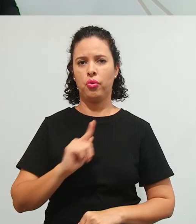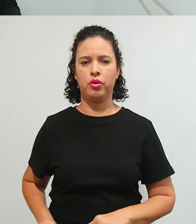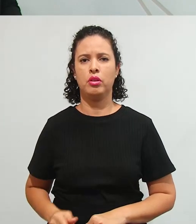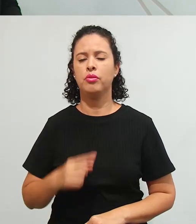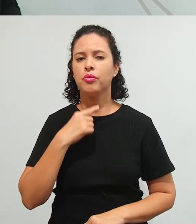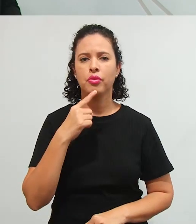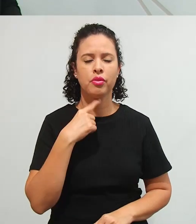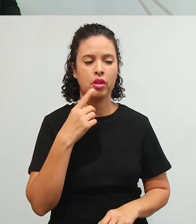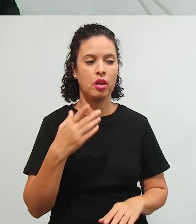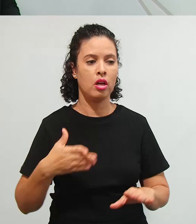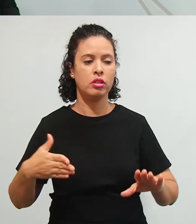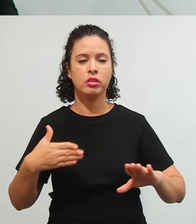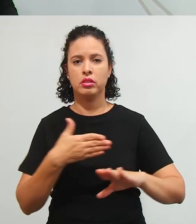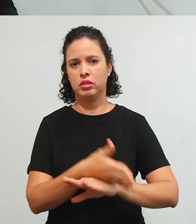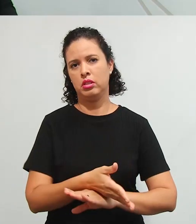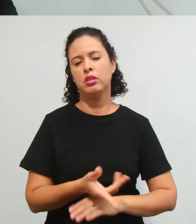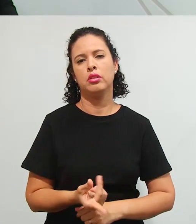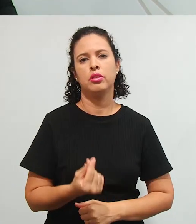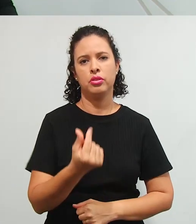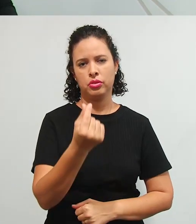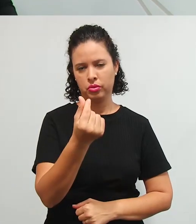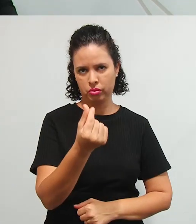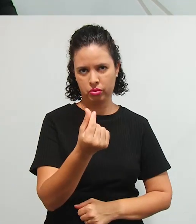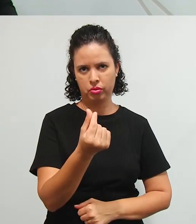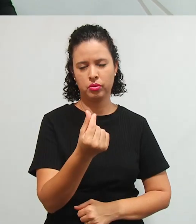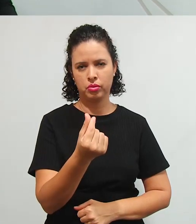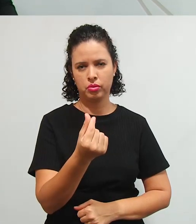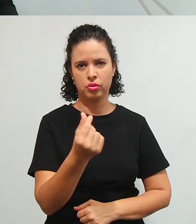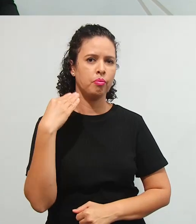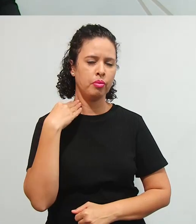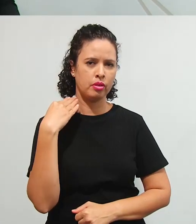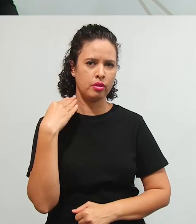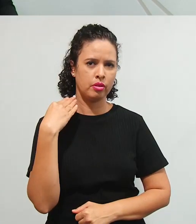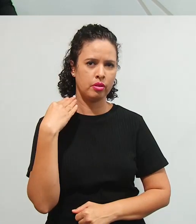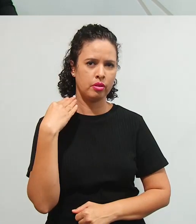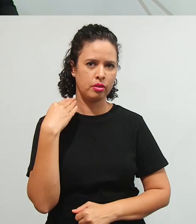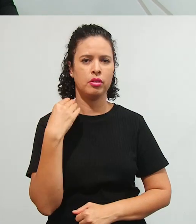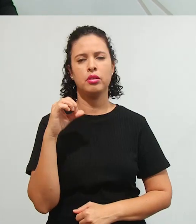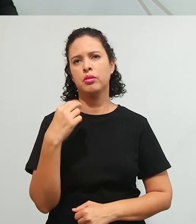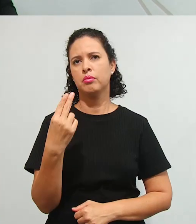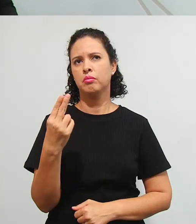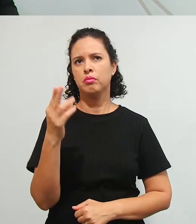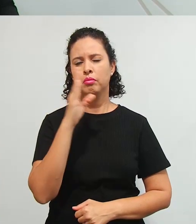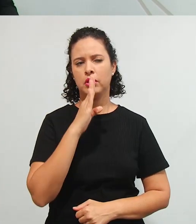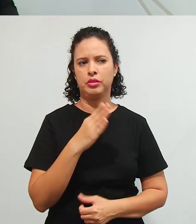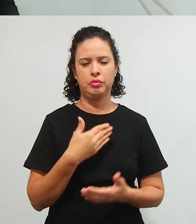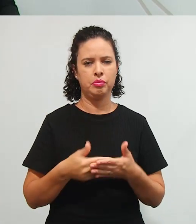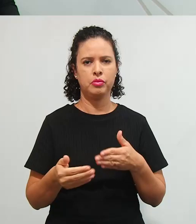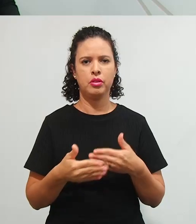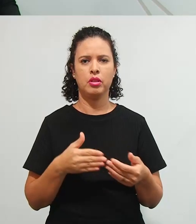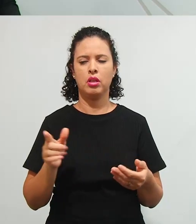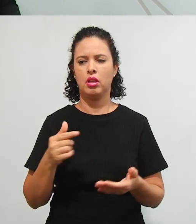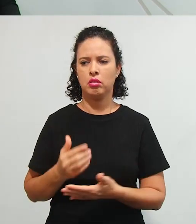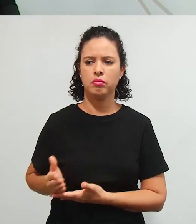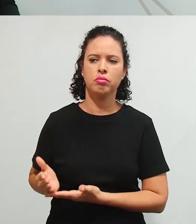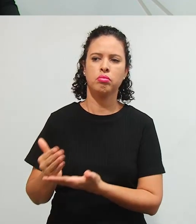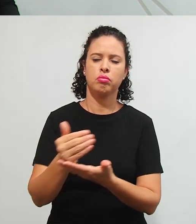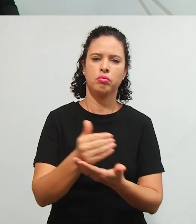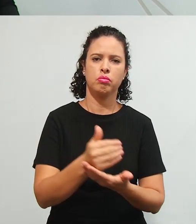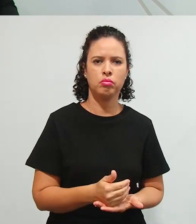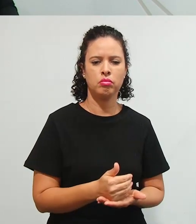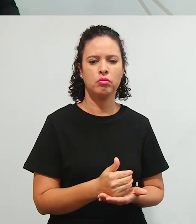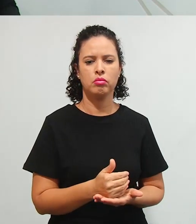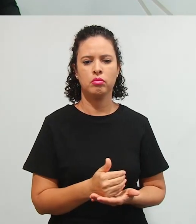não teve acesso ao recurso financeiro. Então, o banco, a Caixa Econômica, o Banco do Brasil, fez a